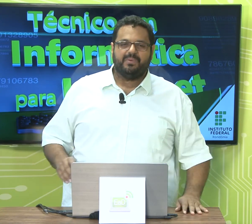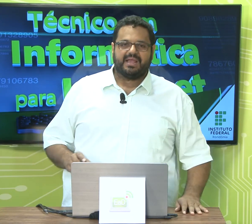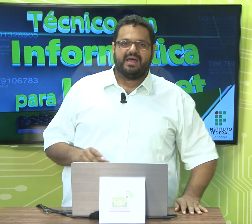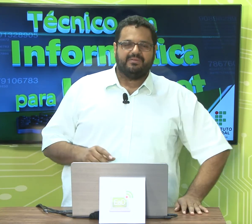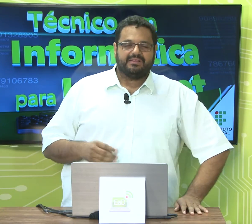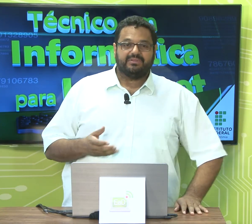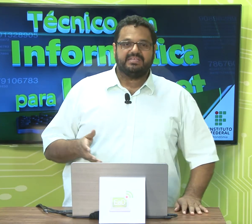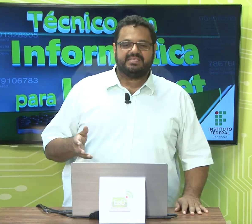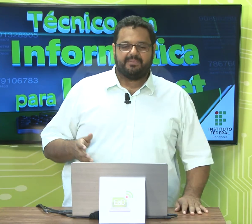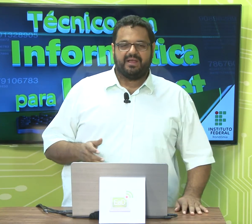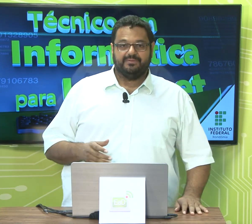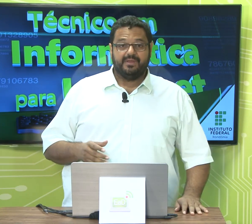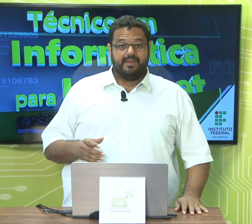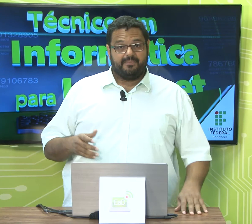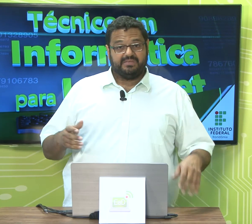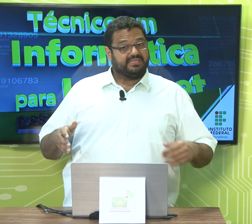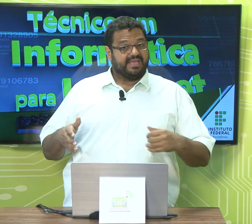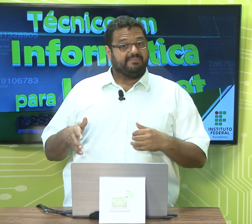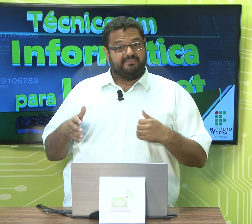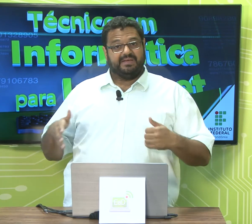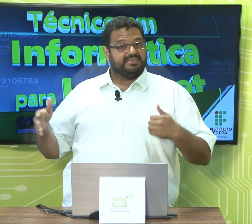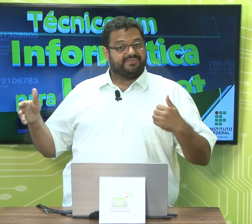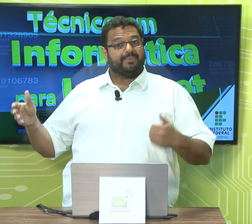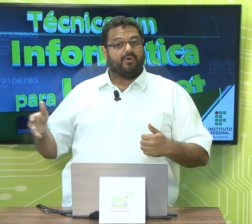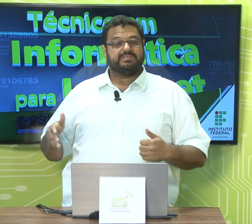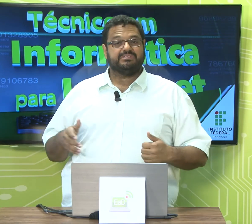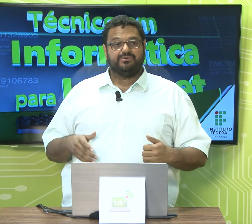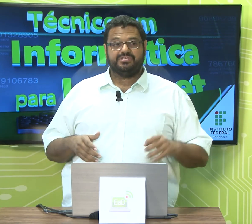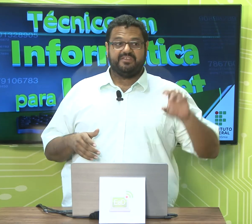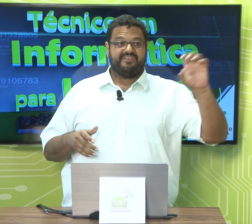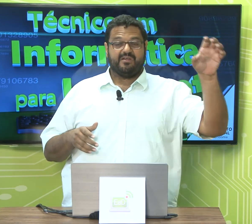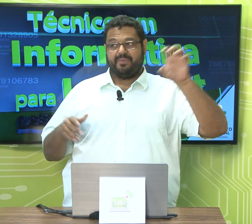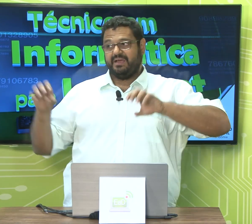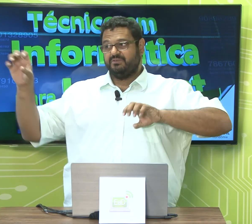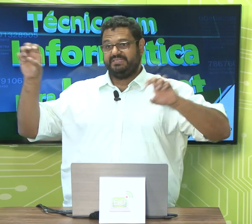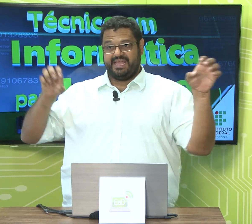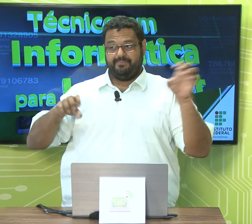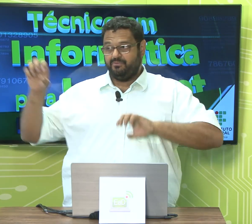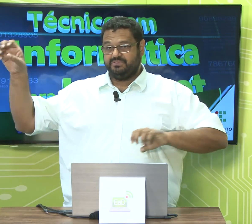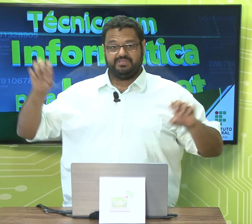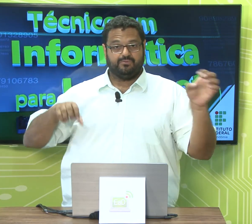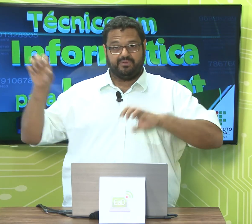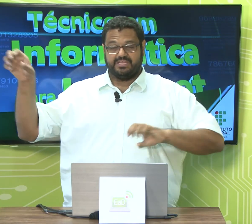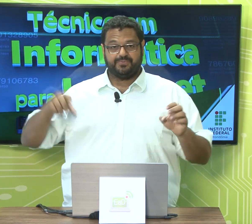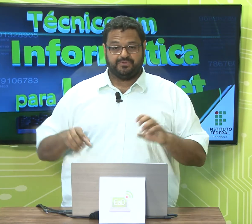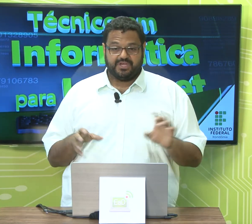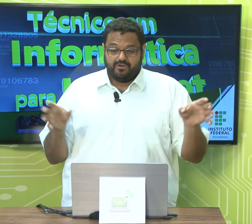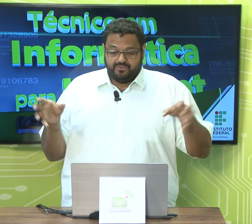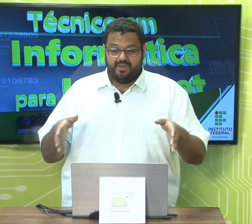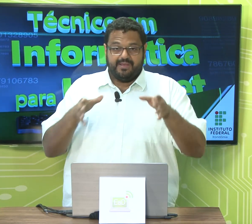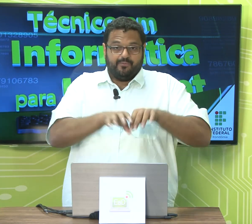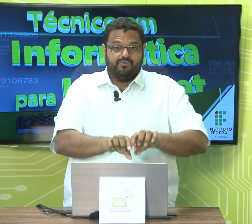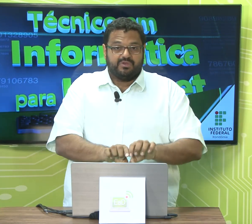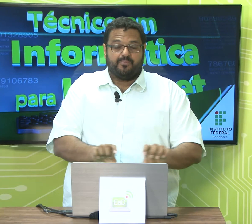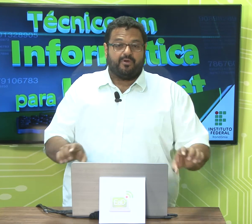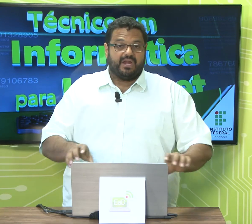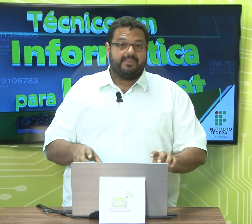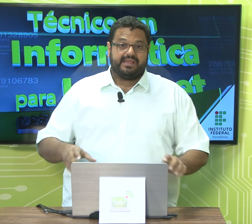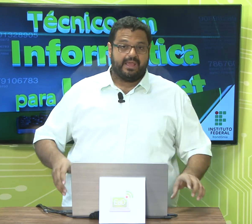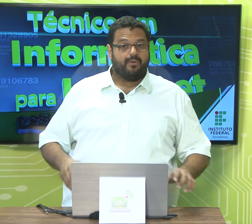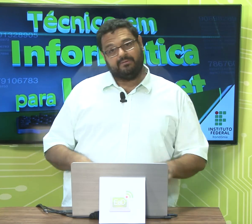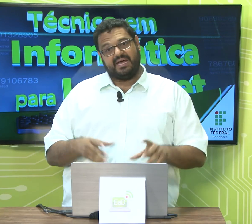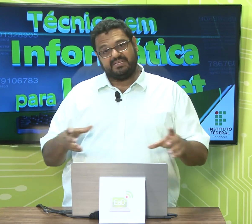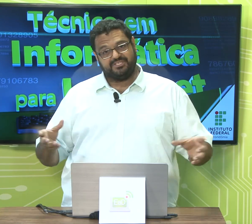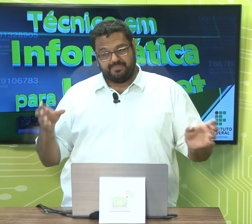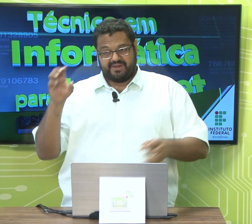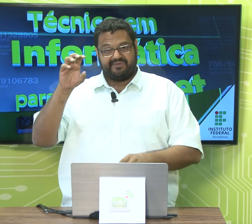isso é complicado, né? Então tem esse trabalho. Mas você tem bandas famosas hoje que ficam pegando samples de tudo que é tipo de áudio, usam um programa